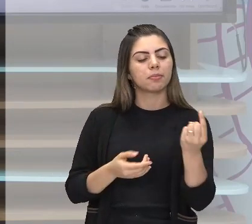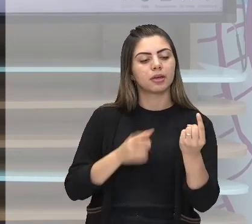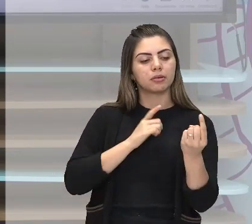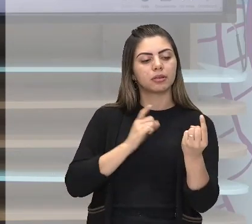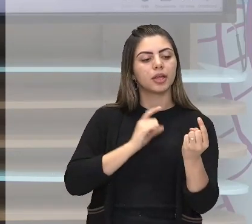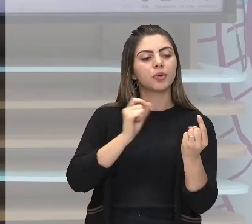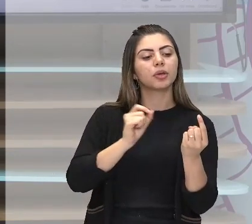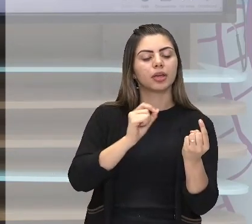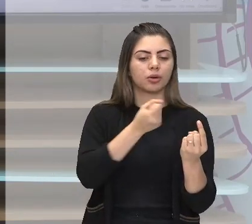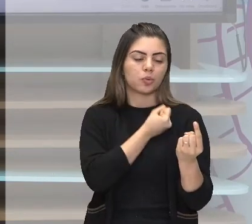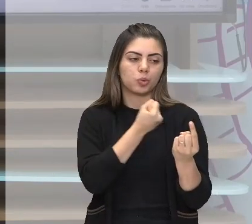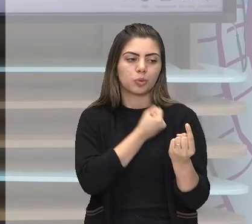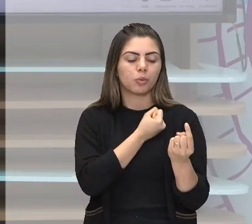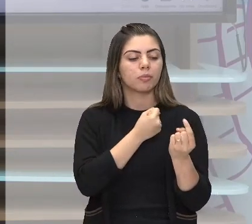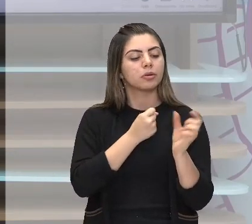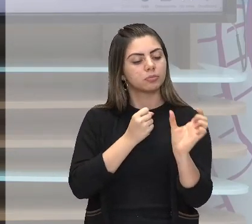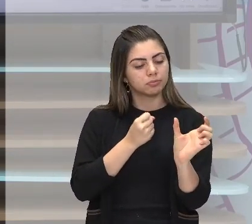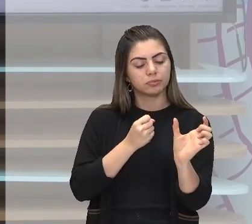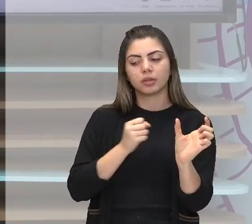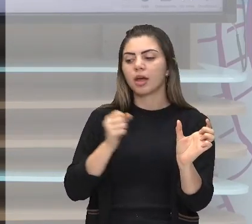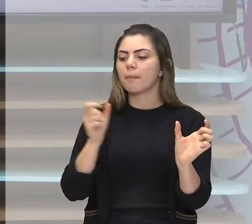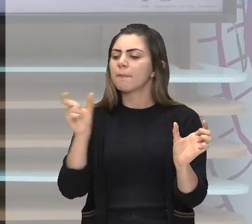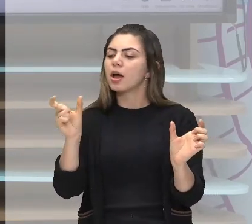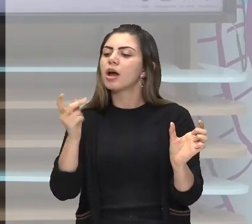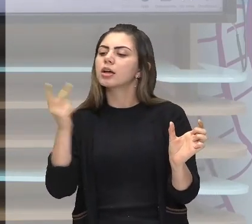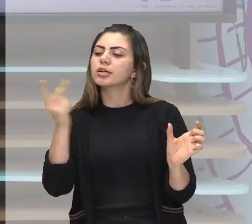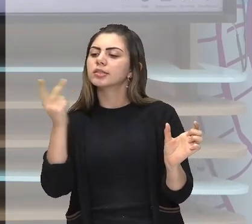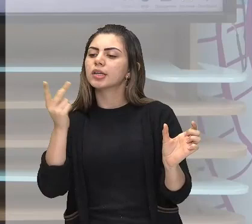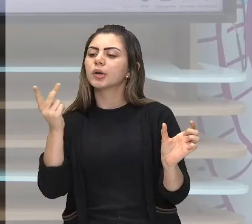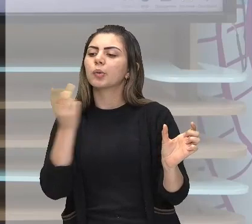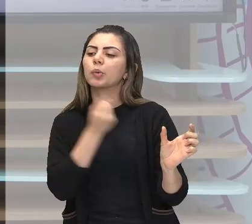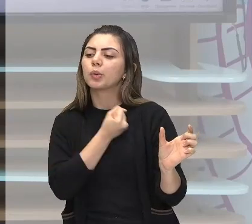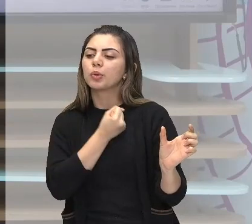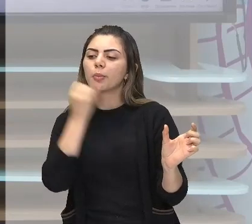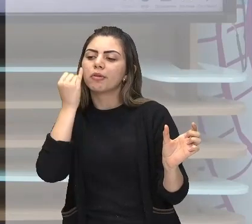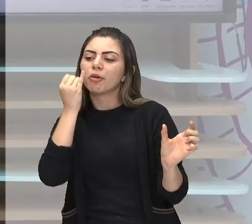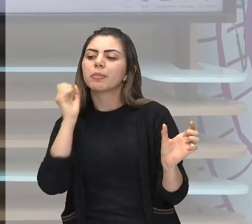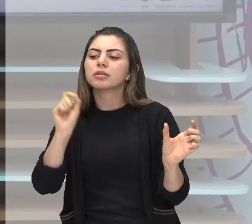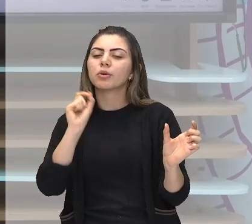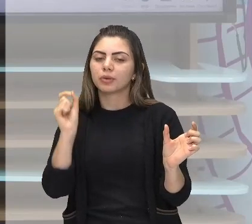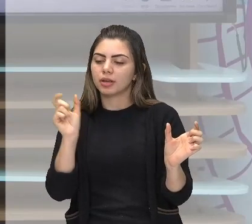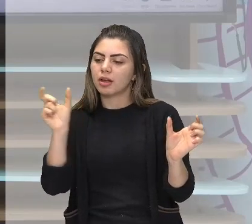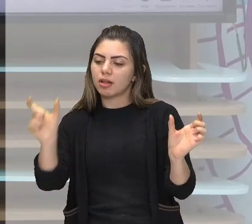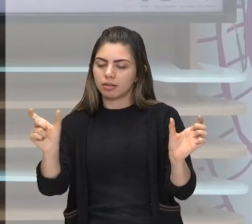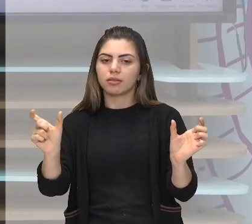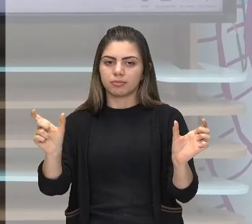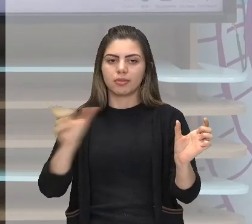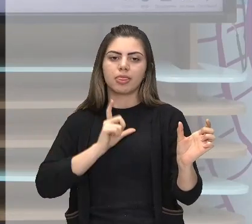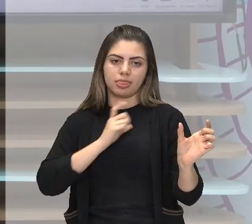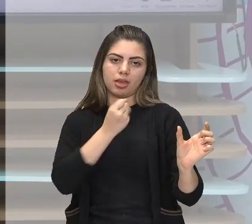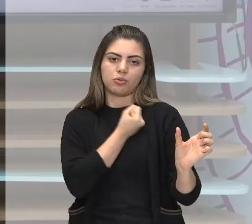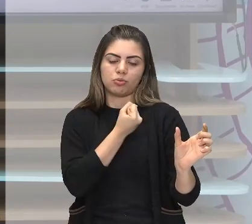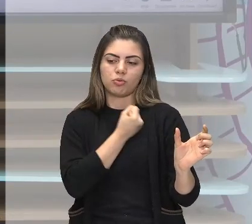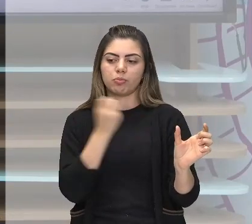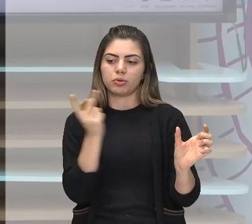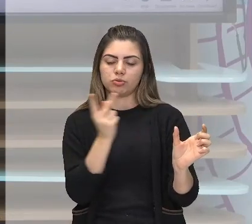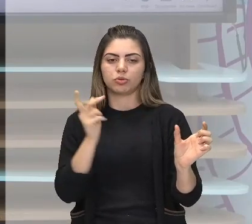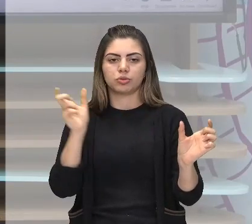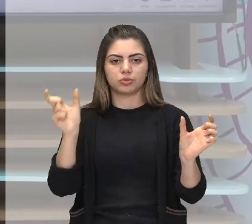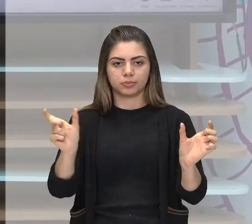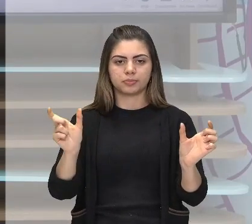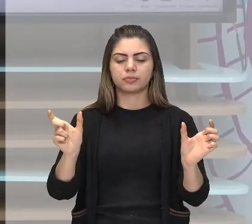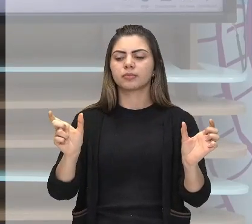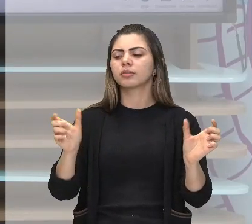unidade. Aí você vai e analisa a segunda situação, ela também vai ter lá uma unidade. E você,